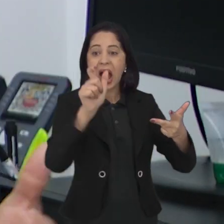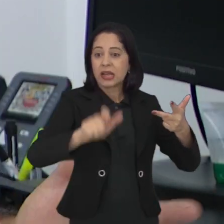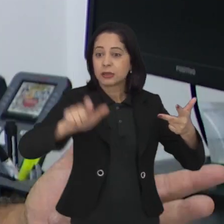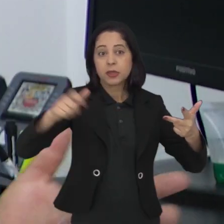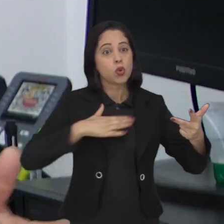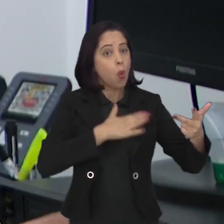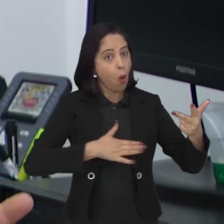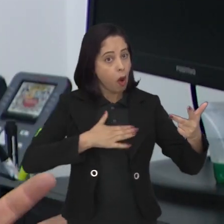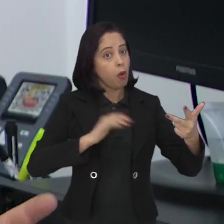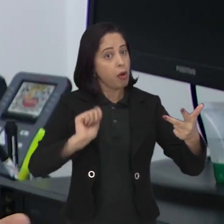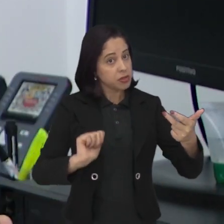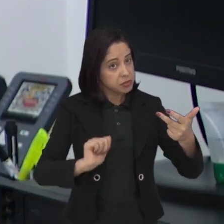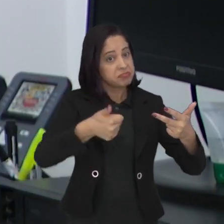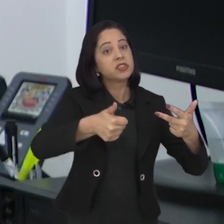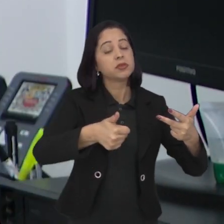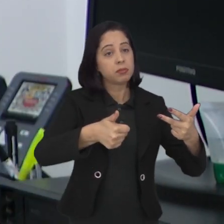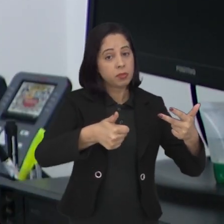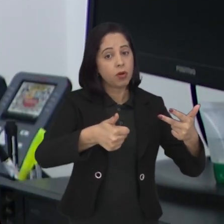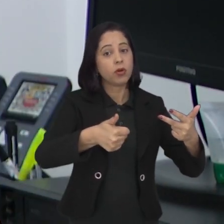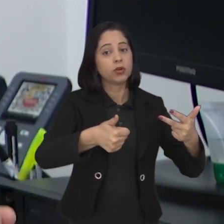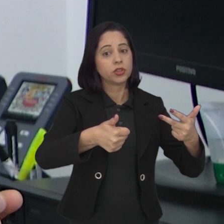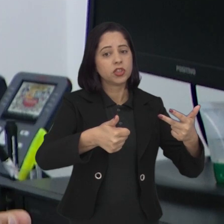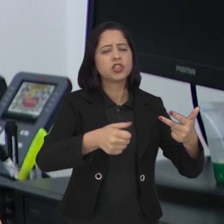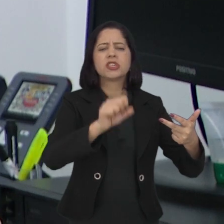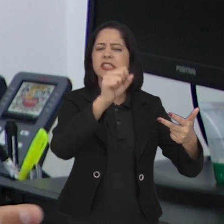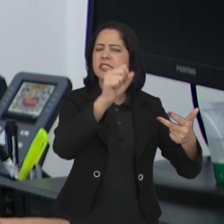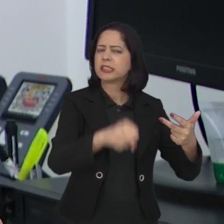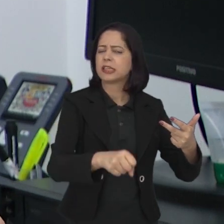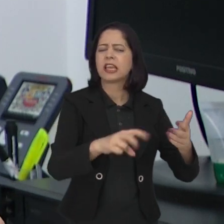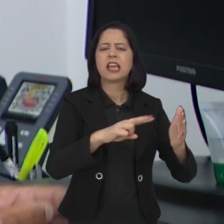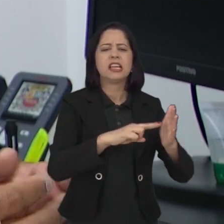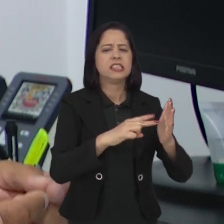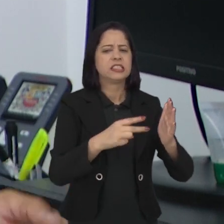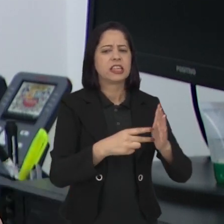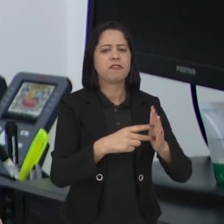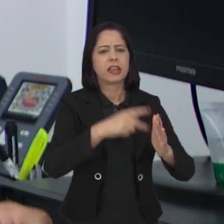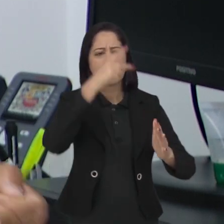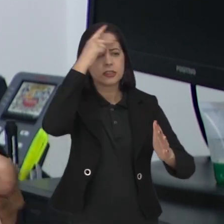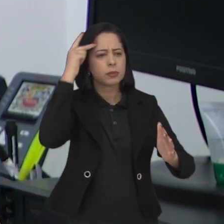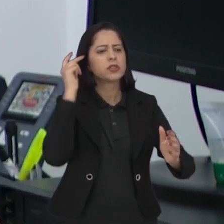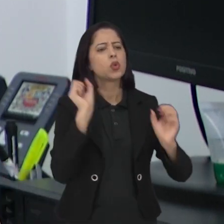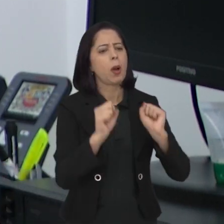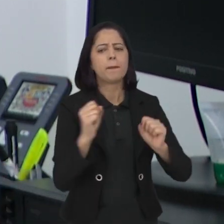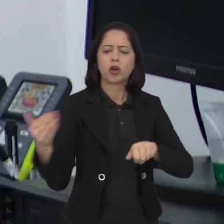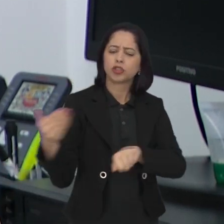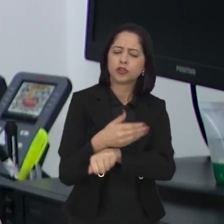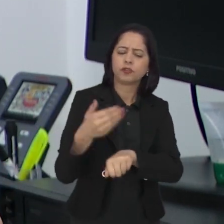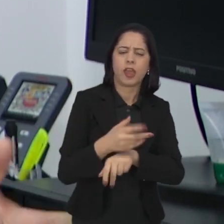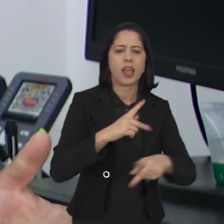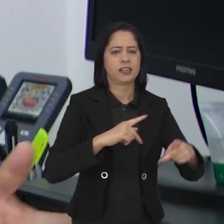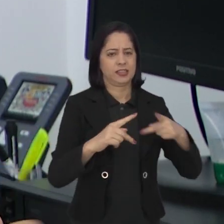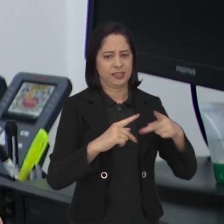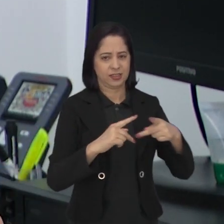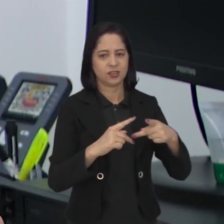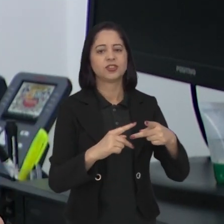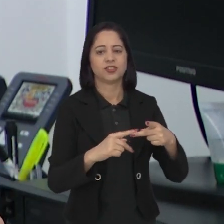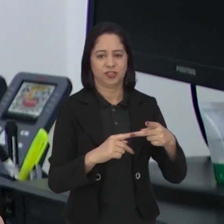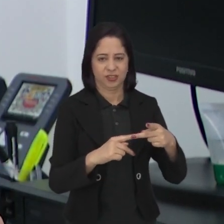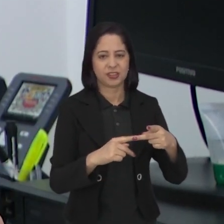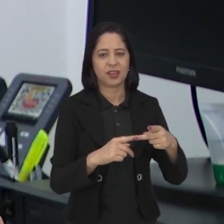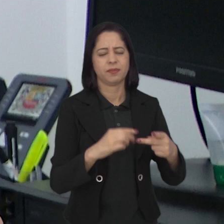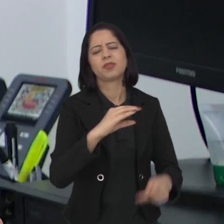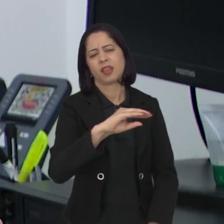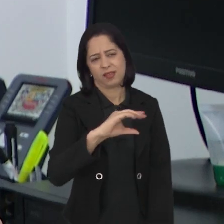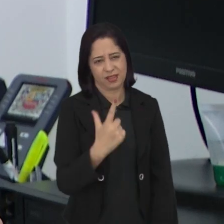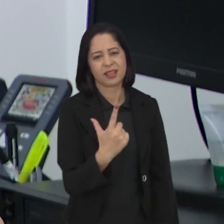que gostam do esporte, ou seja, sem dúvida nenhuma, é um grande atrativo para que as pessoas venham até São José dos Campos. Isso aí, sem dúvida,